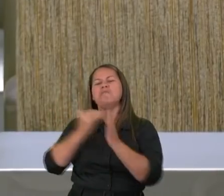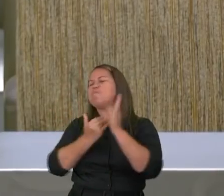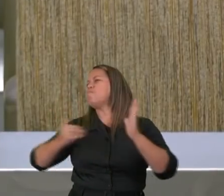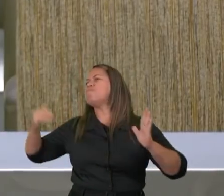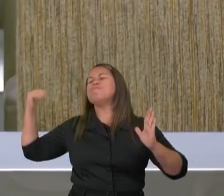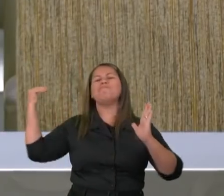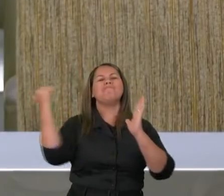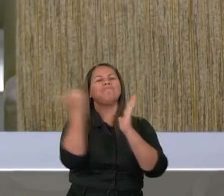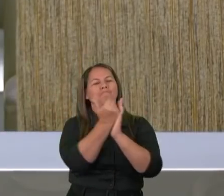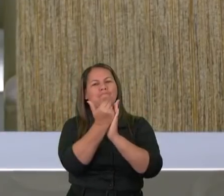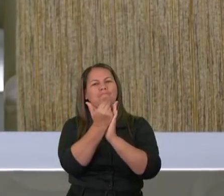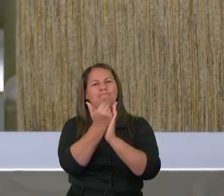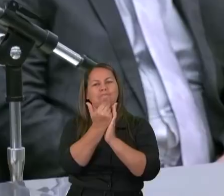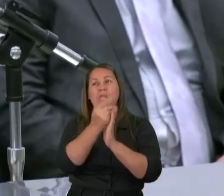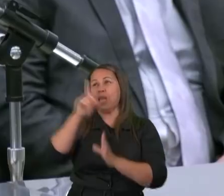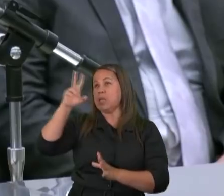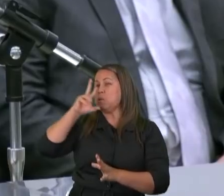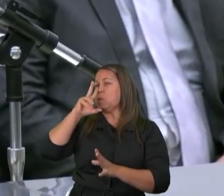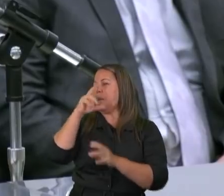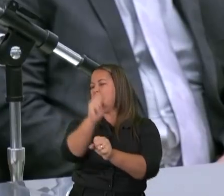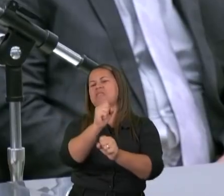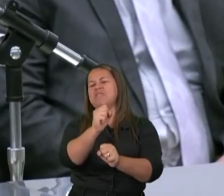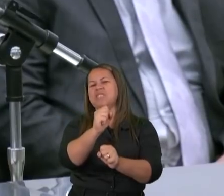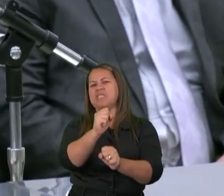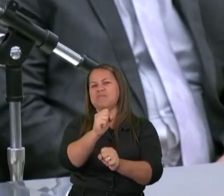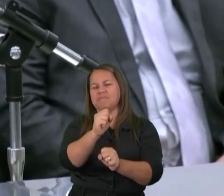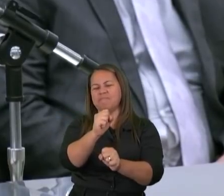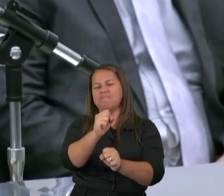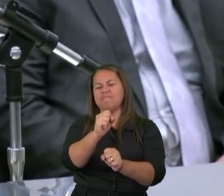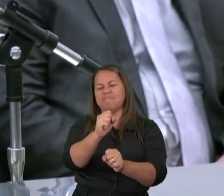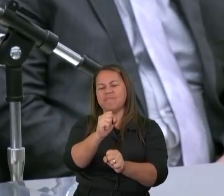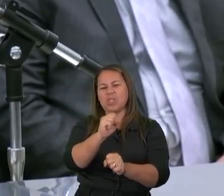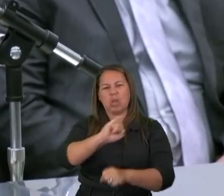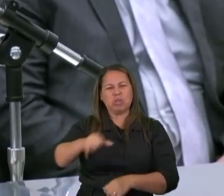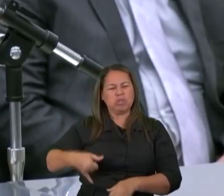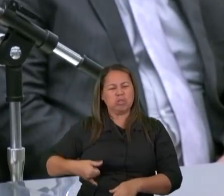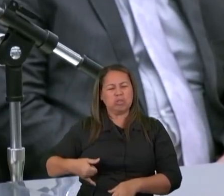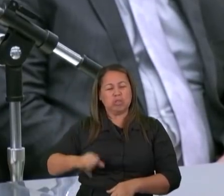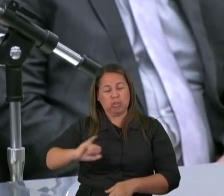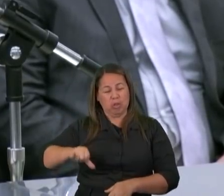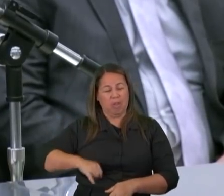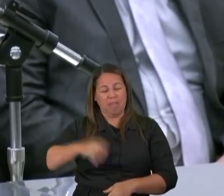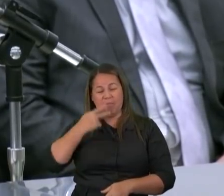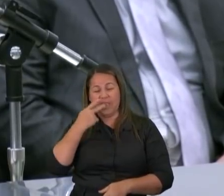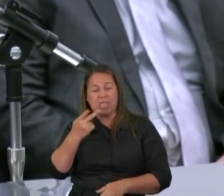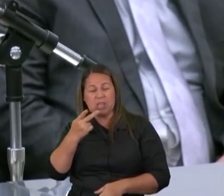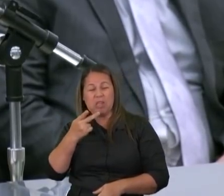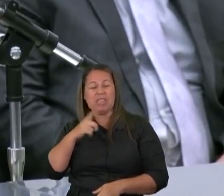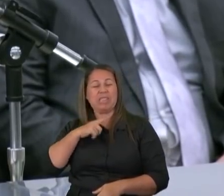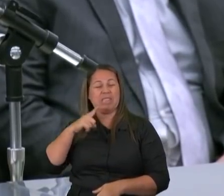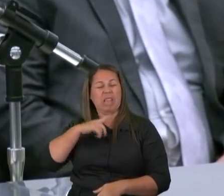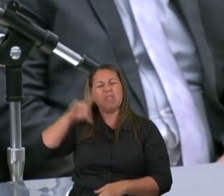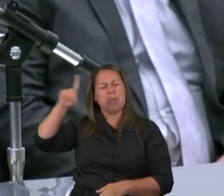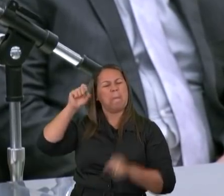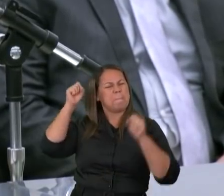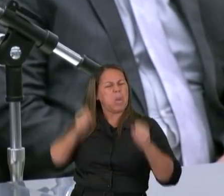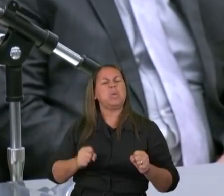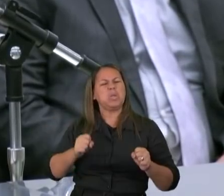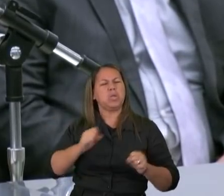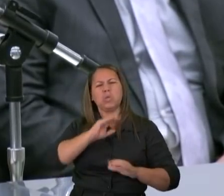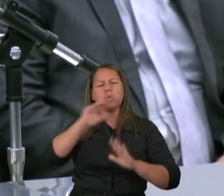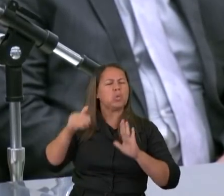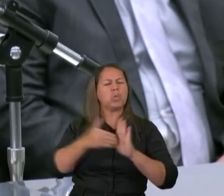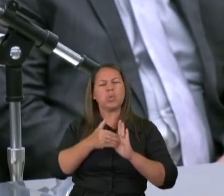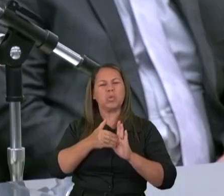Porque Jó disse que Deus colocou um ferrolho no mar e disse: as suas ondas empoladas vêm. Mas o Senhor